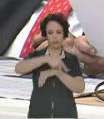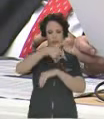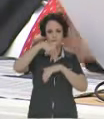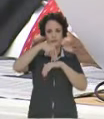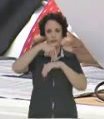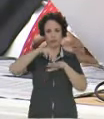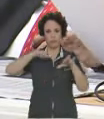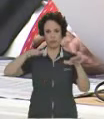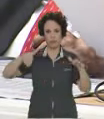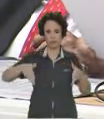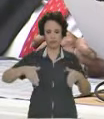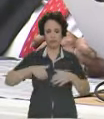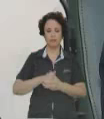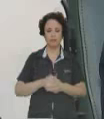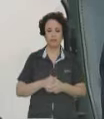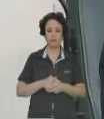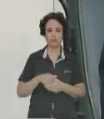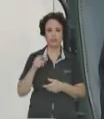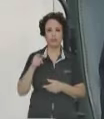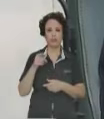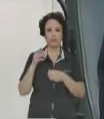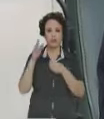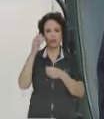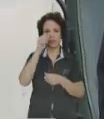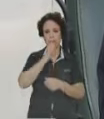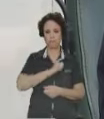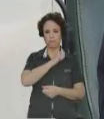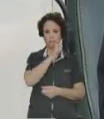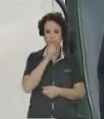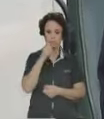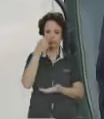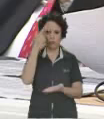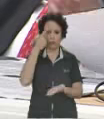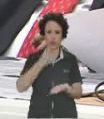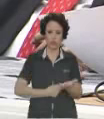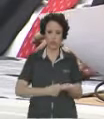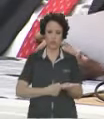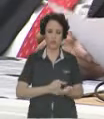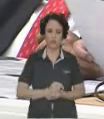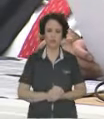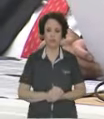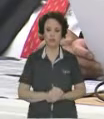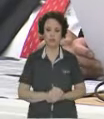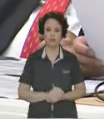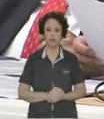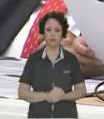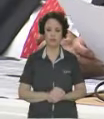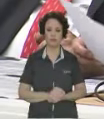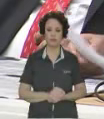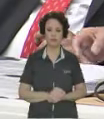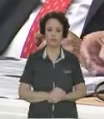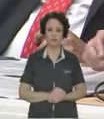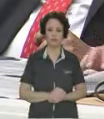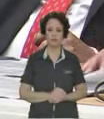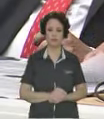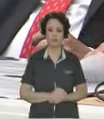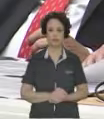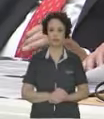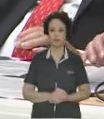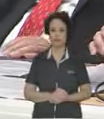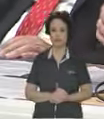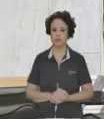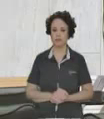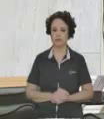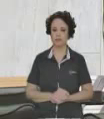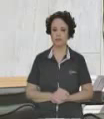ea tribuna a fim de prestar o cumprir um compromisso regimental a tribuna por gentileza o tanto